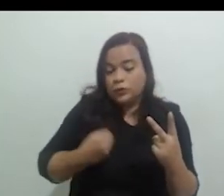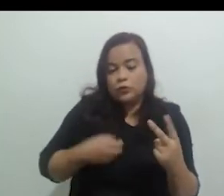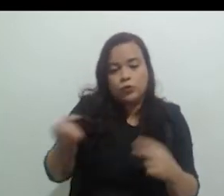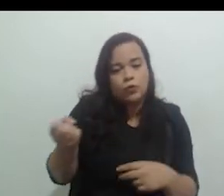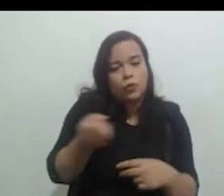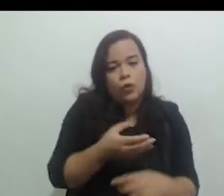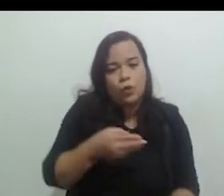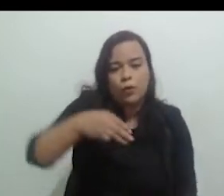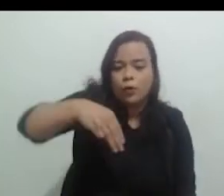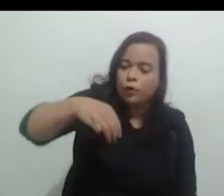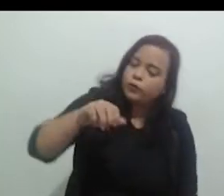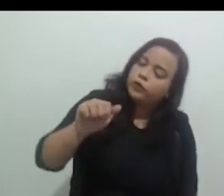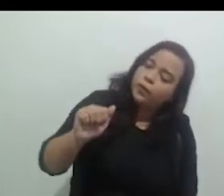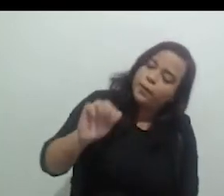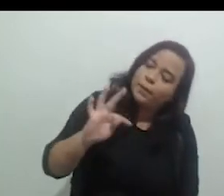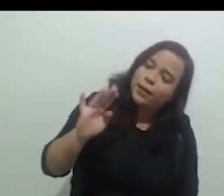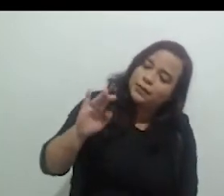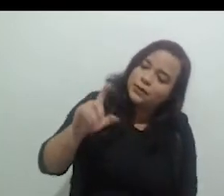imóvel.